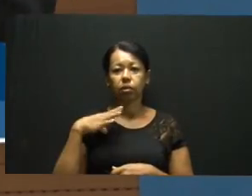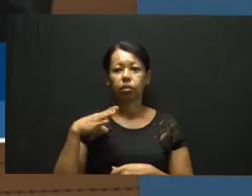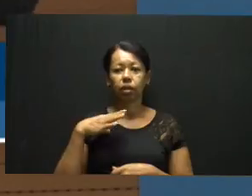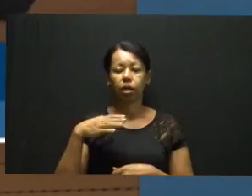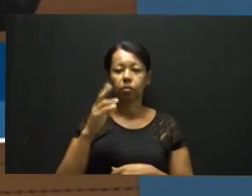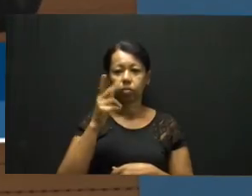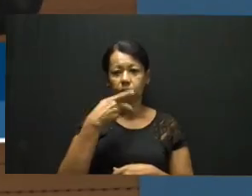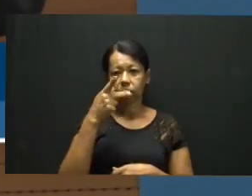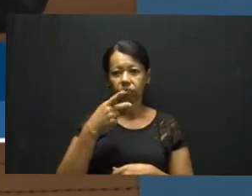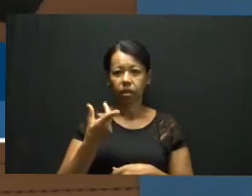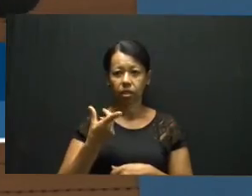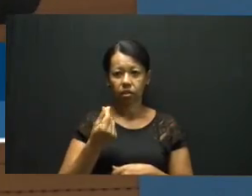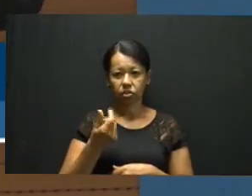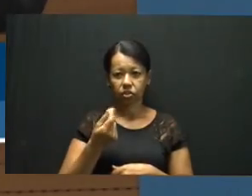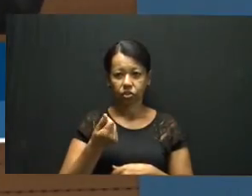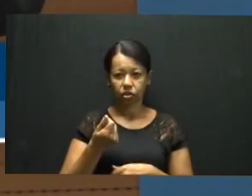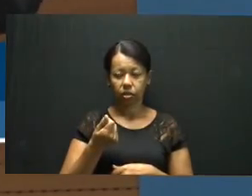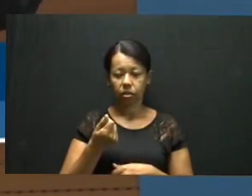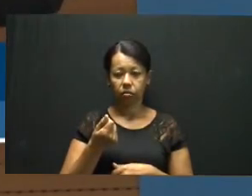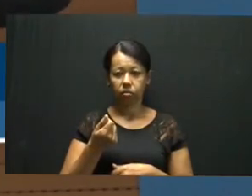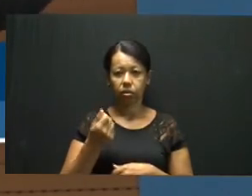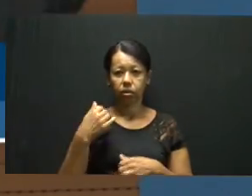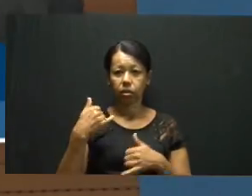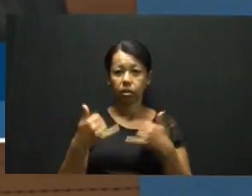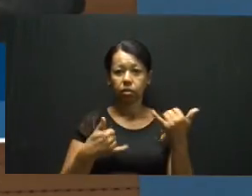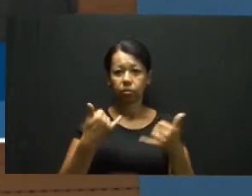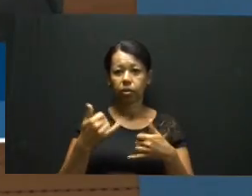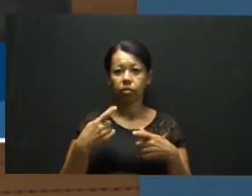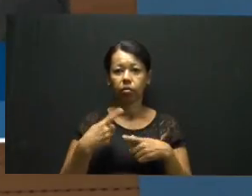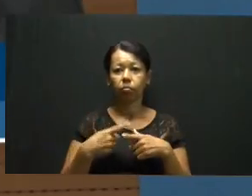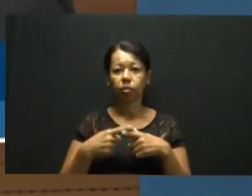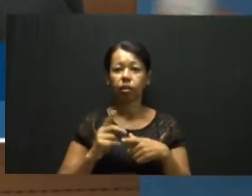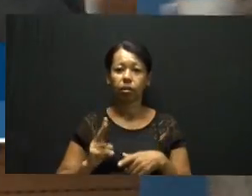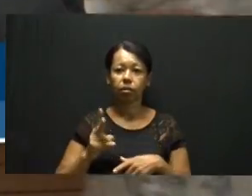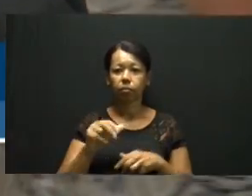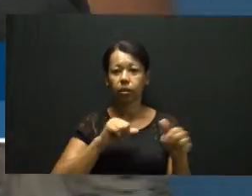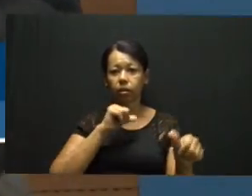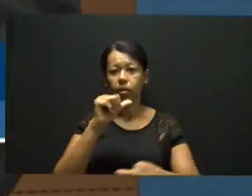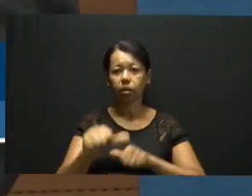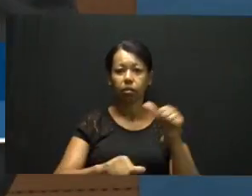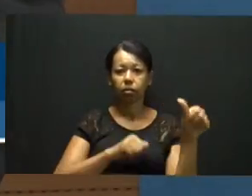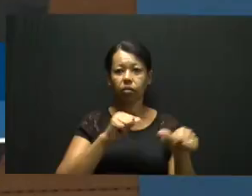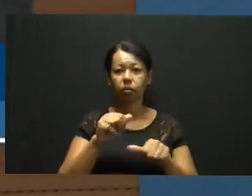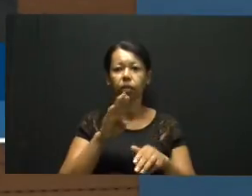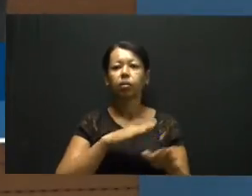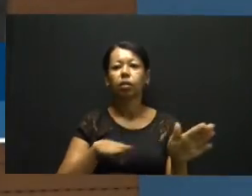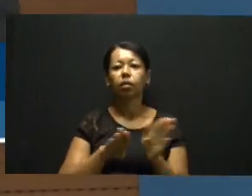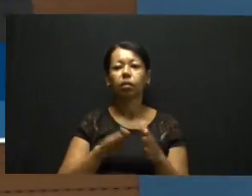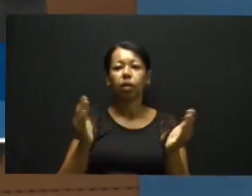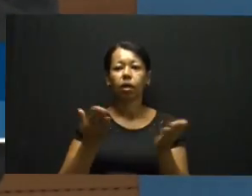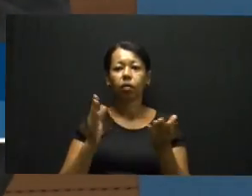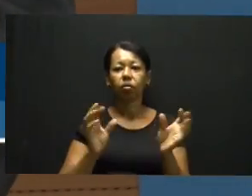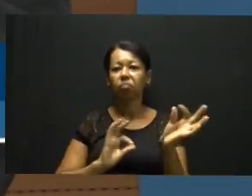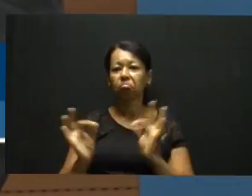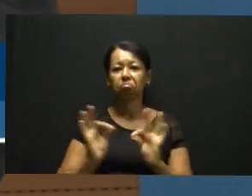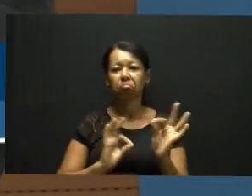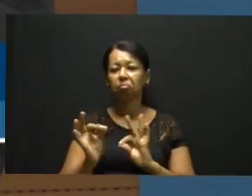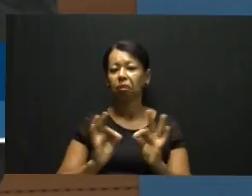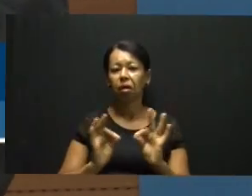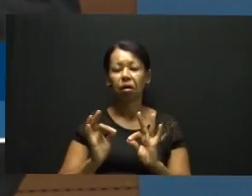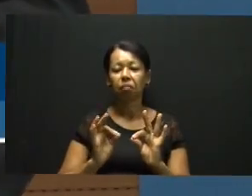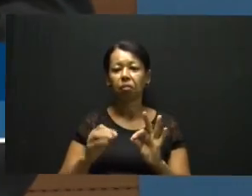eles brincam, porque já tem o mandato inteiro a gente renovando, e até agora não chegou num denominador